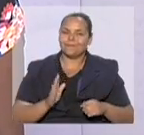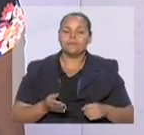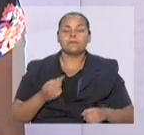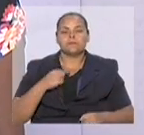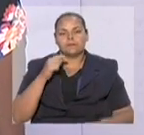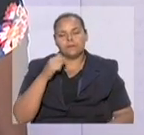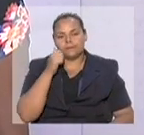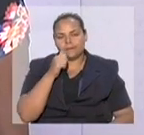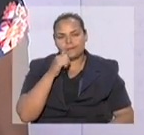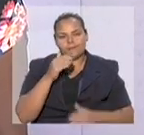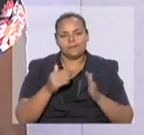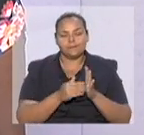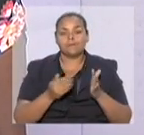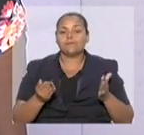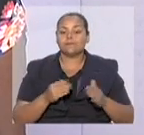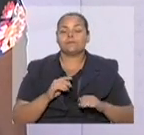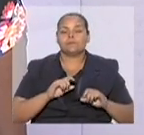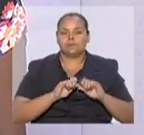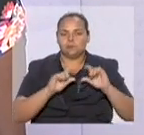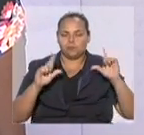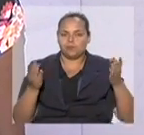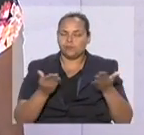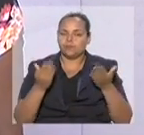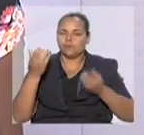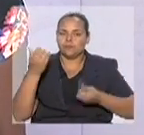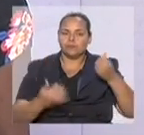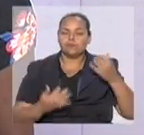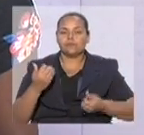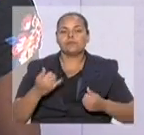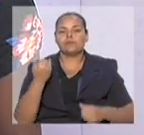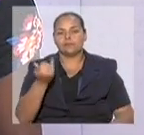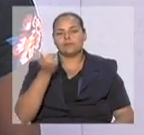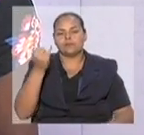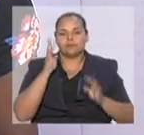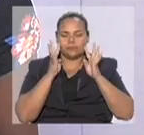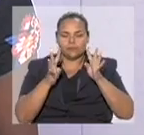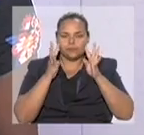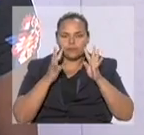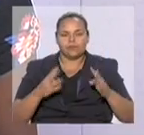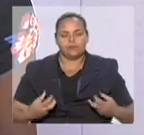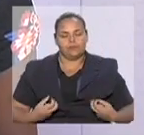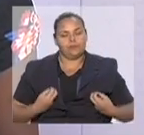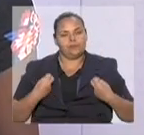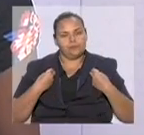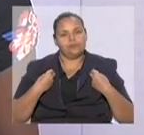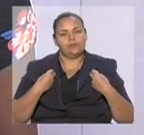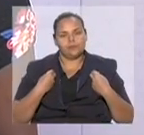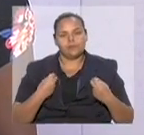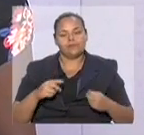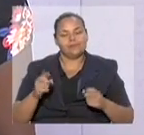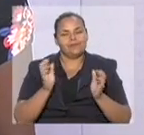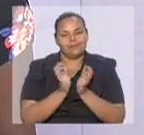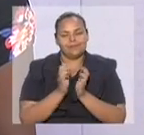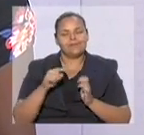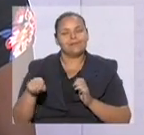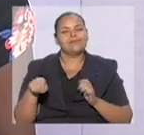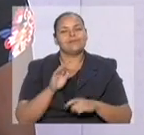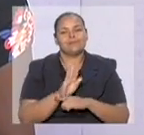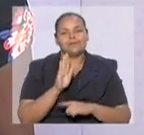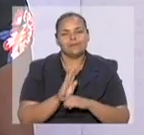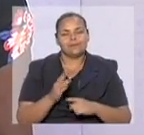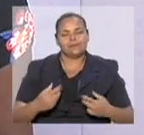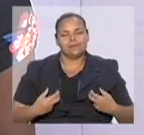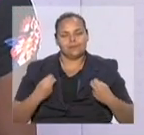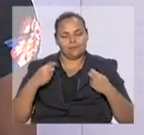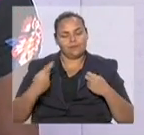volta com Toda Mulher. No programa de hoje estamos falando sobre a importância da atenção oncológica e da Frente Parlamentar de Combate